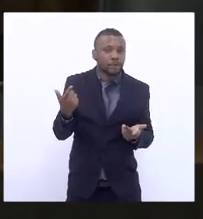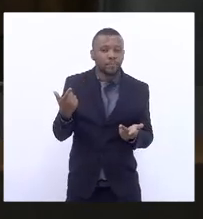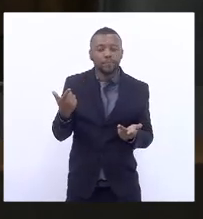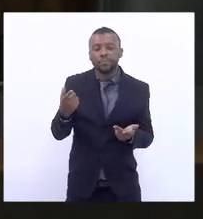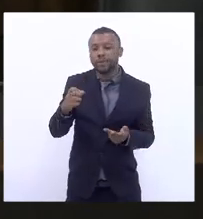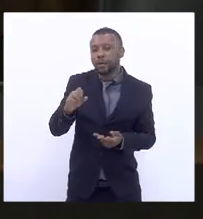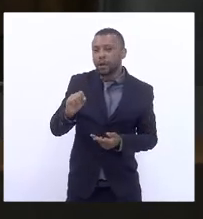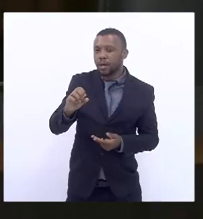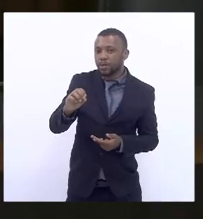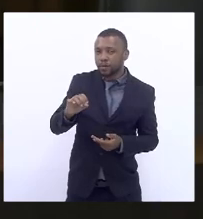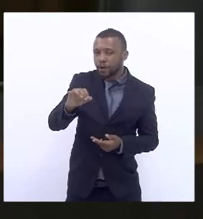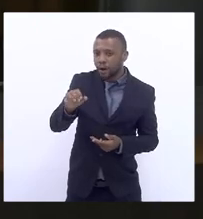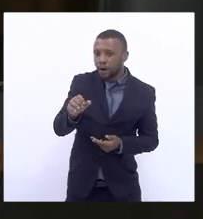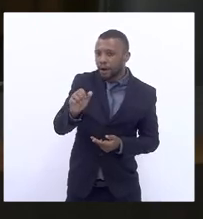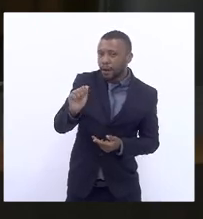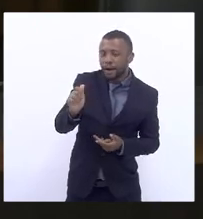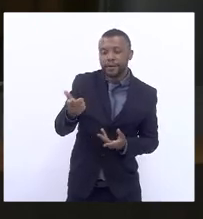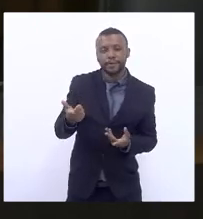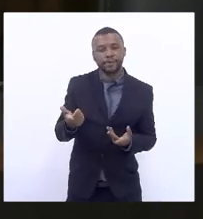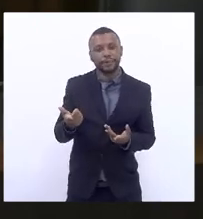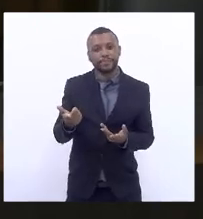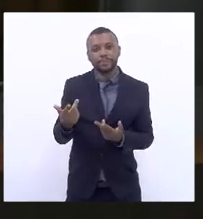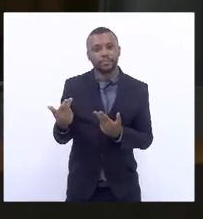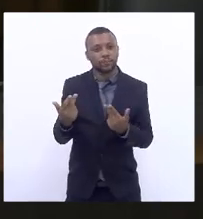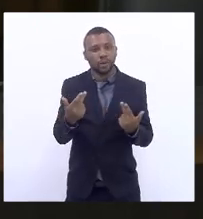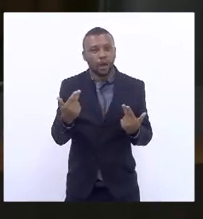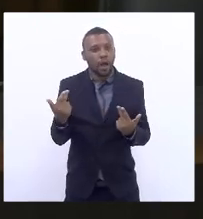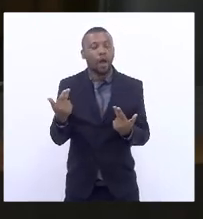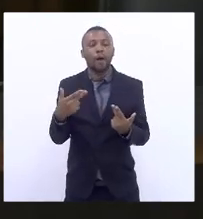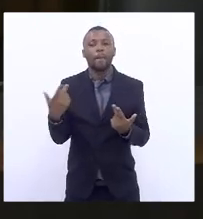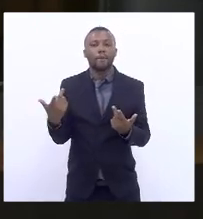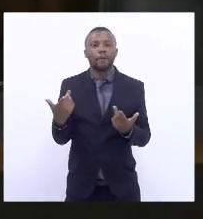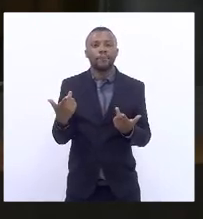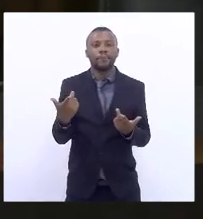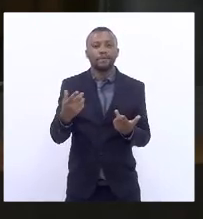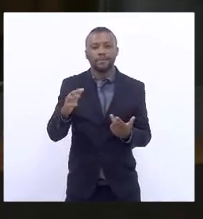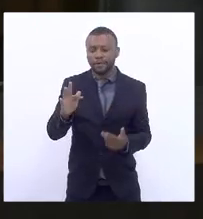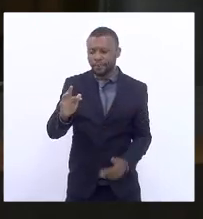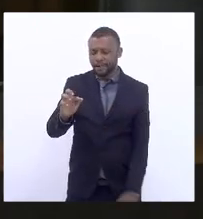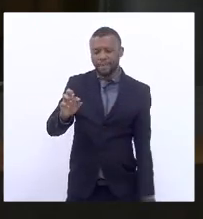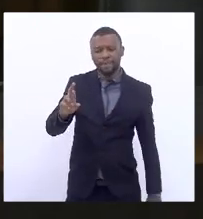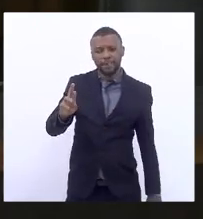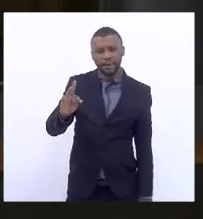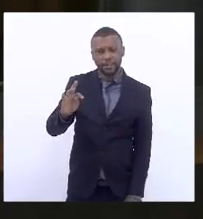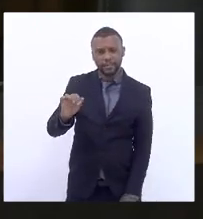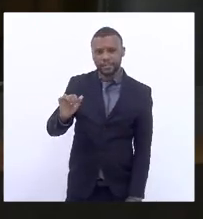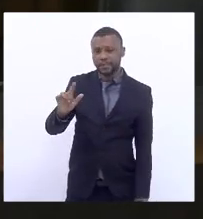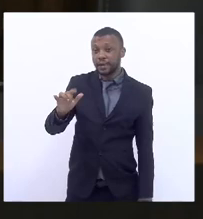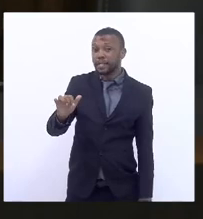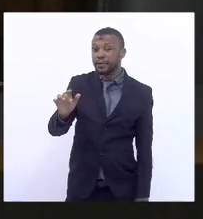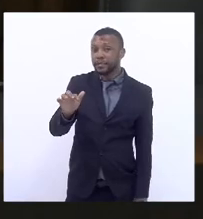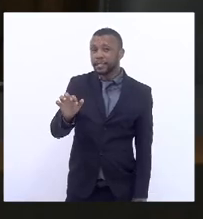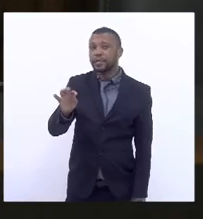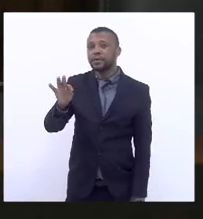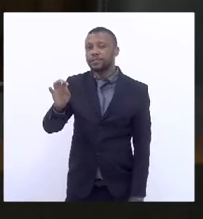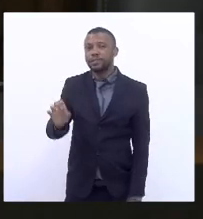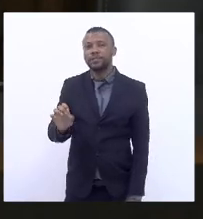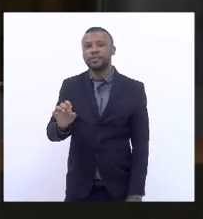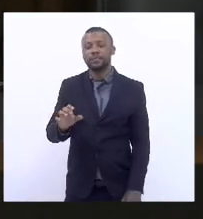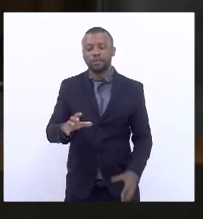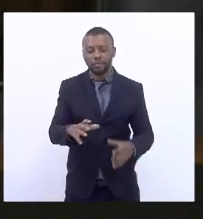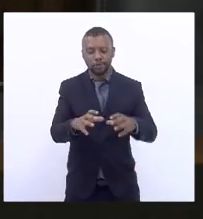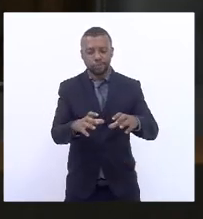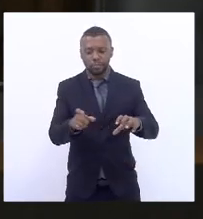soja, o mesmo vale dizer para os fertilizantes. Então, veja